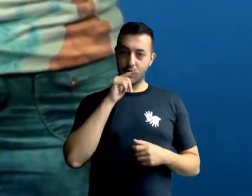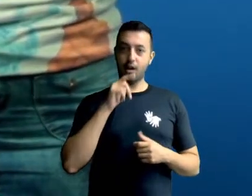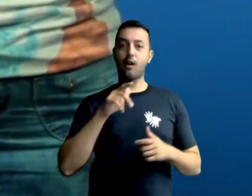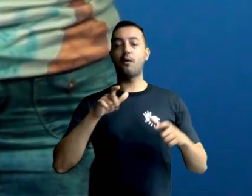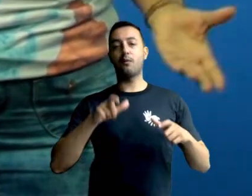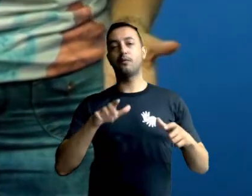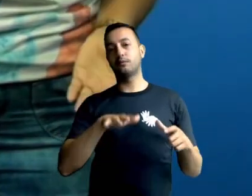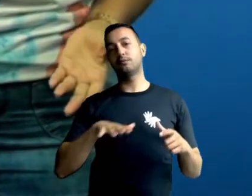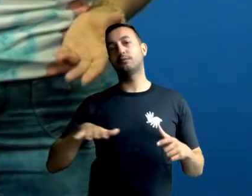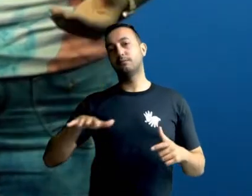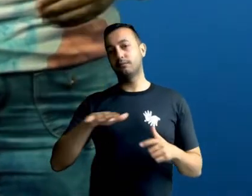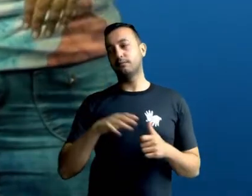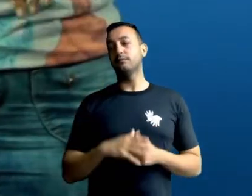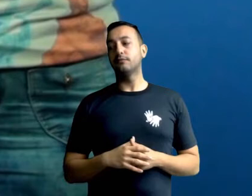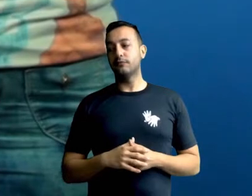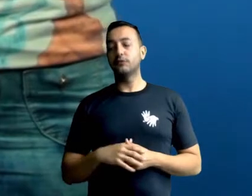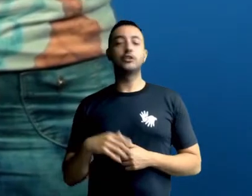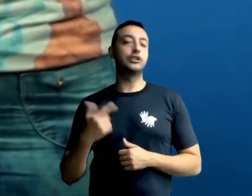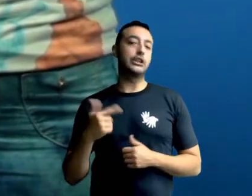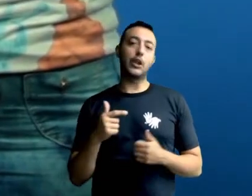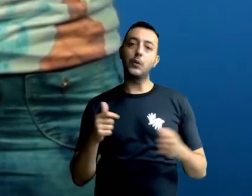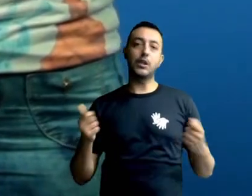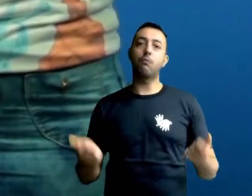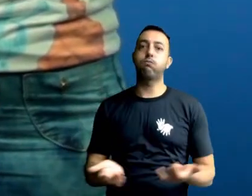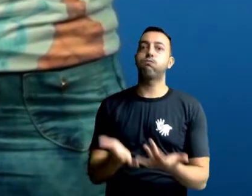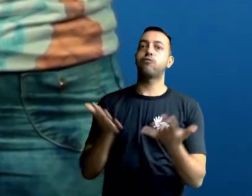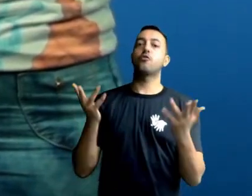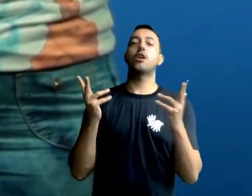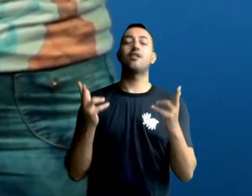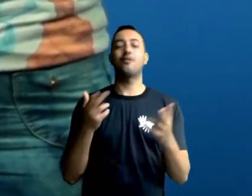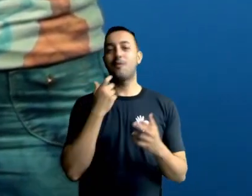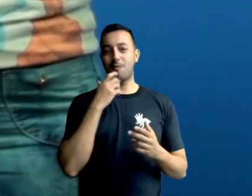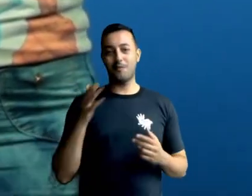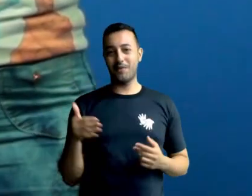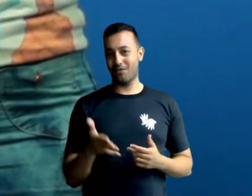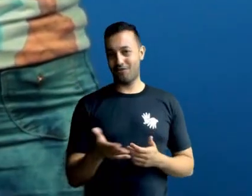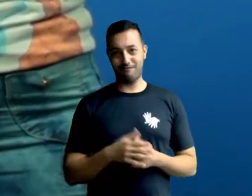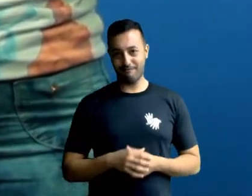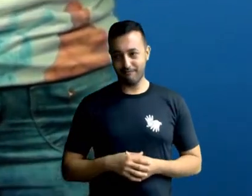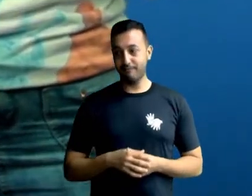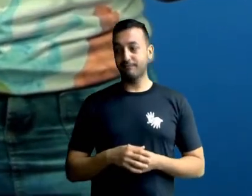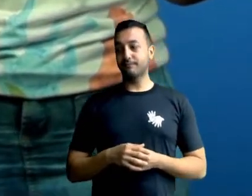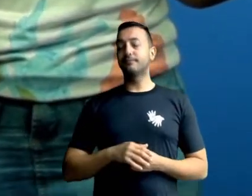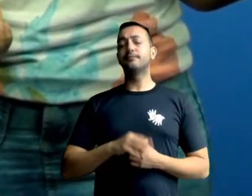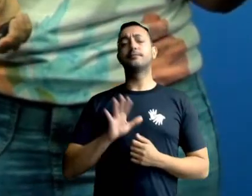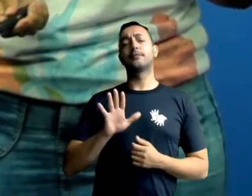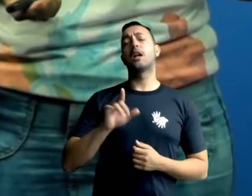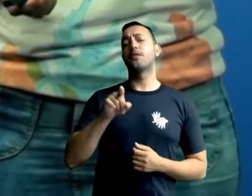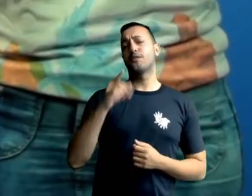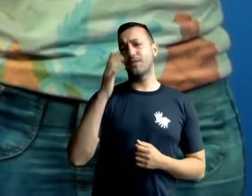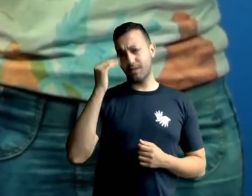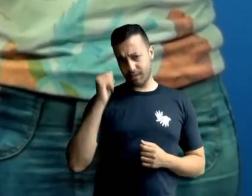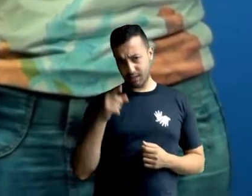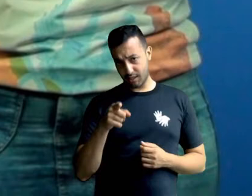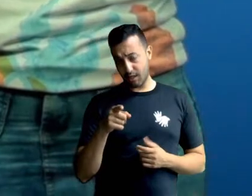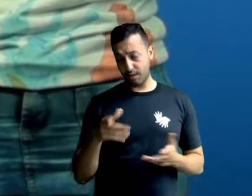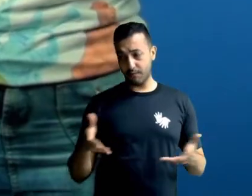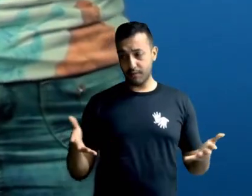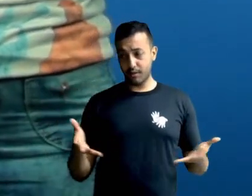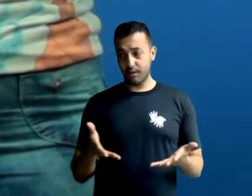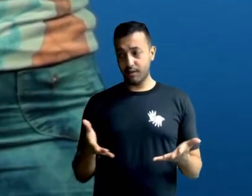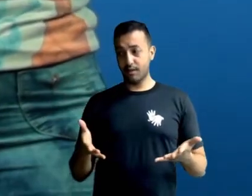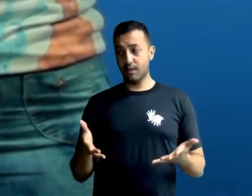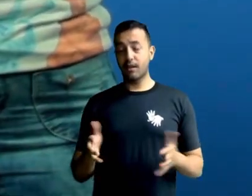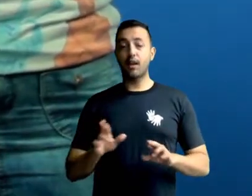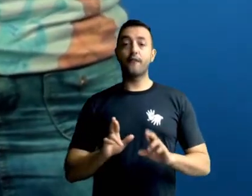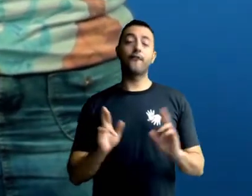água daquele ambiente, tá bom? Não temos em abundância como no peixinho, ok? Mas você sabe,